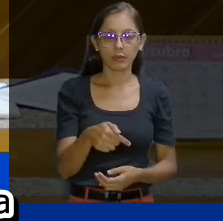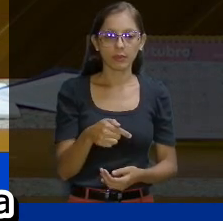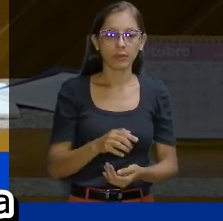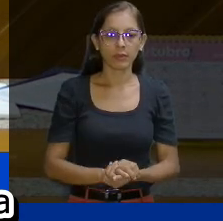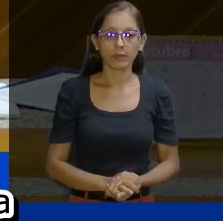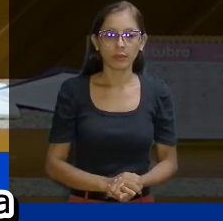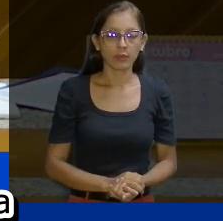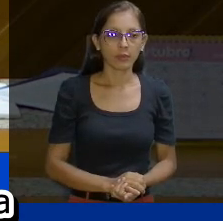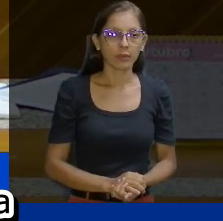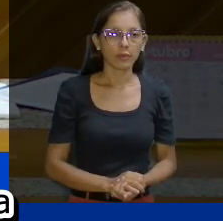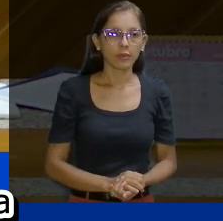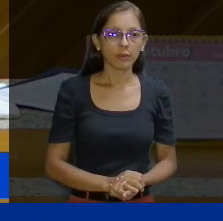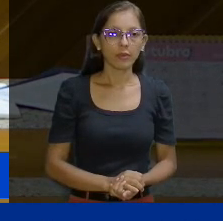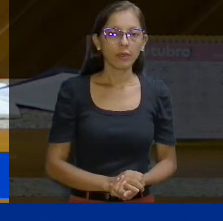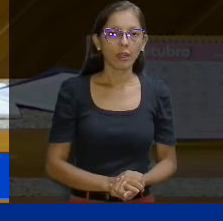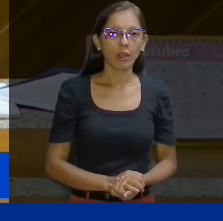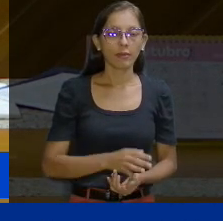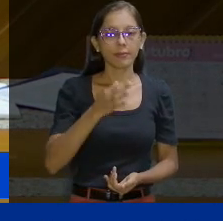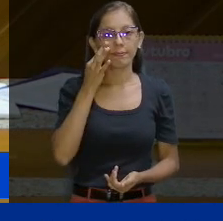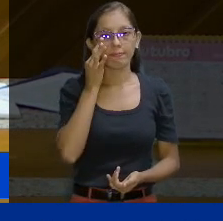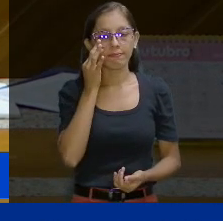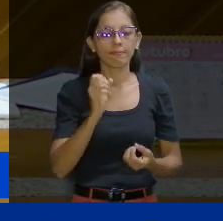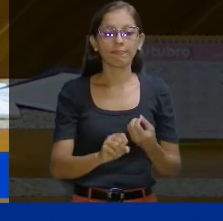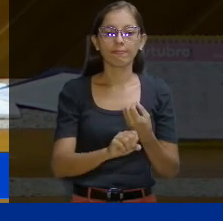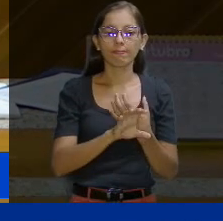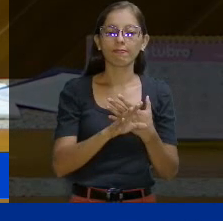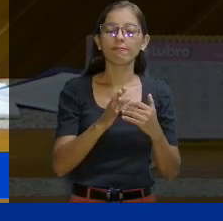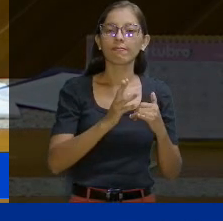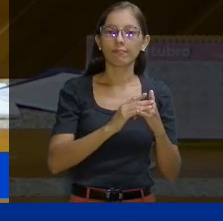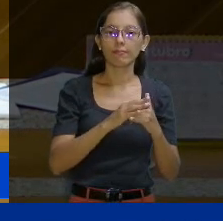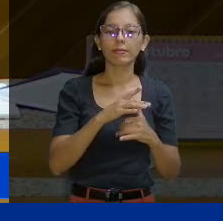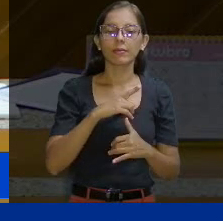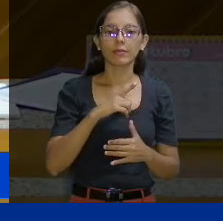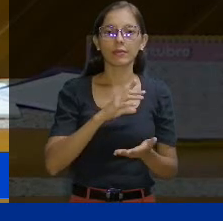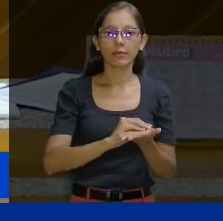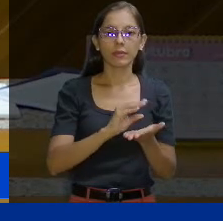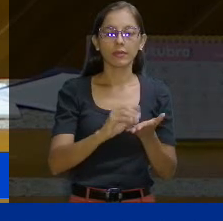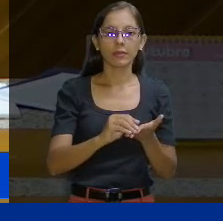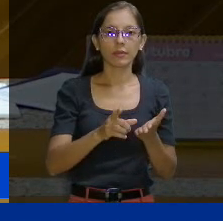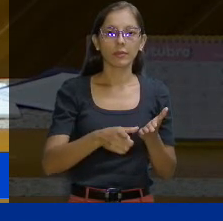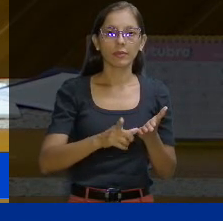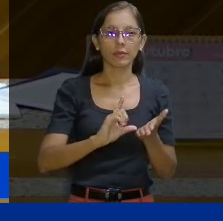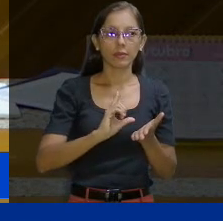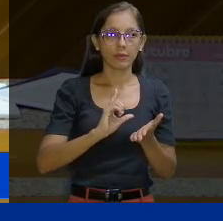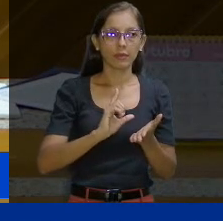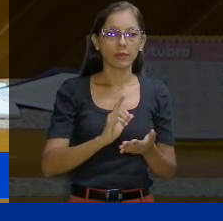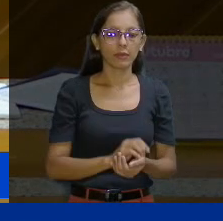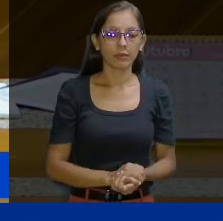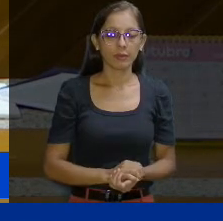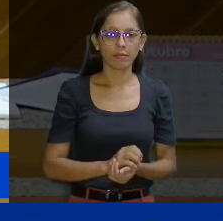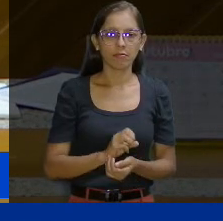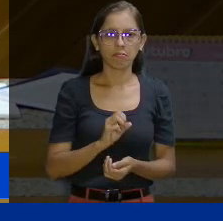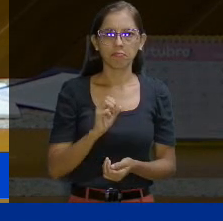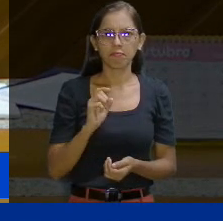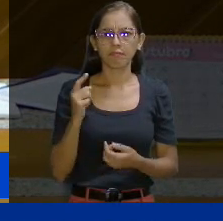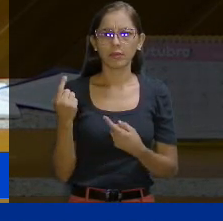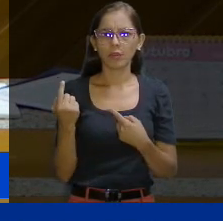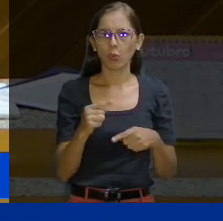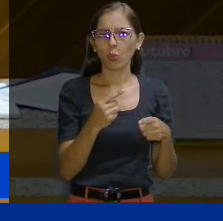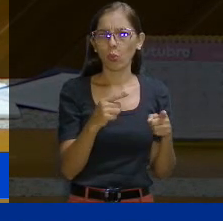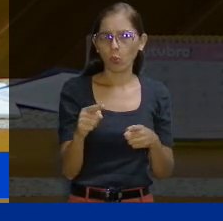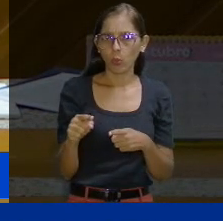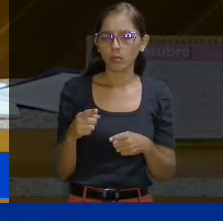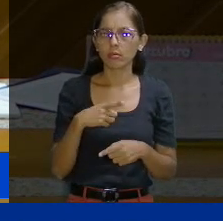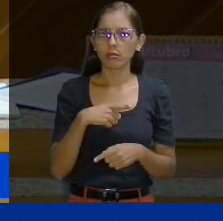a ser realizada na modalidade híbrida, e submeto à apreciação a ata da sessão anterior, perguntando se há alguma objeção